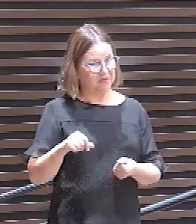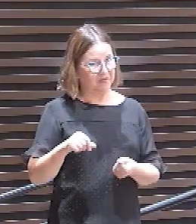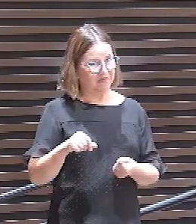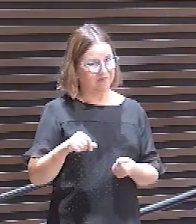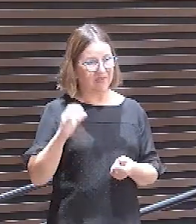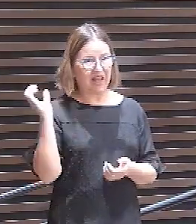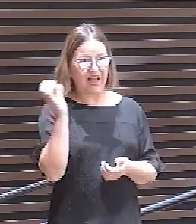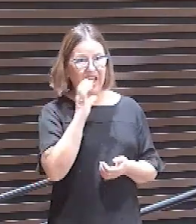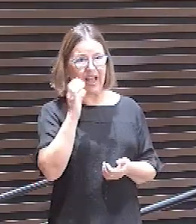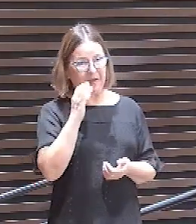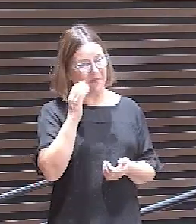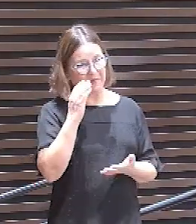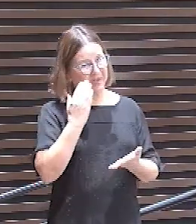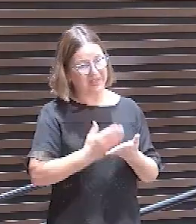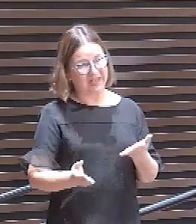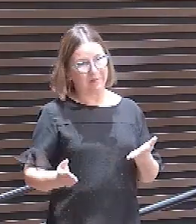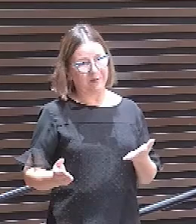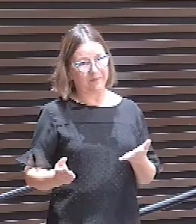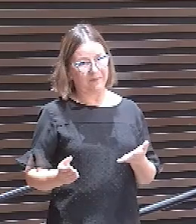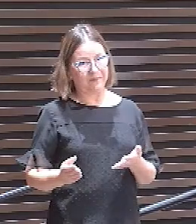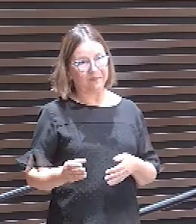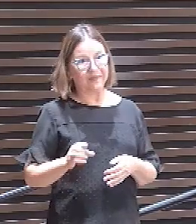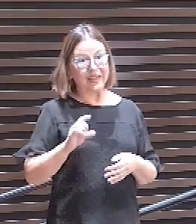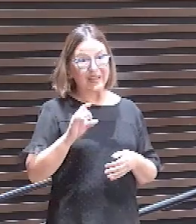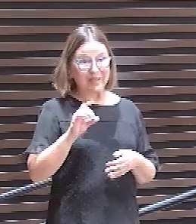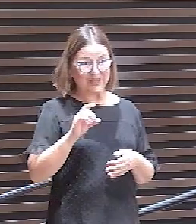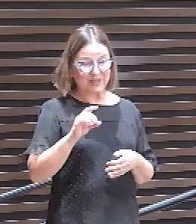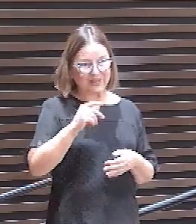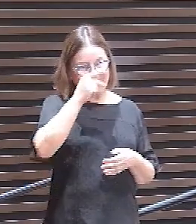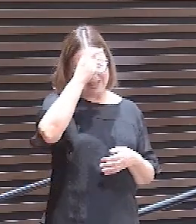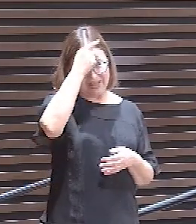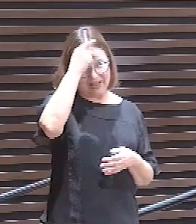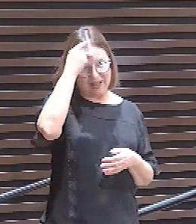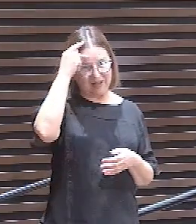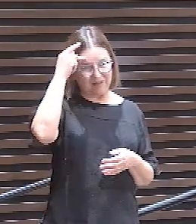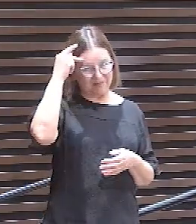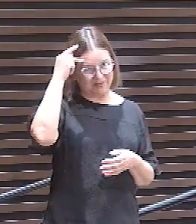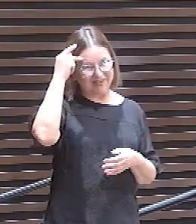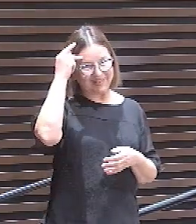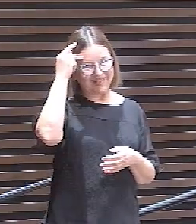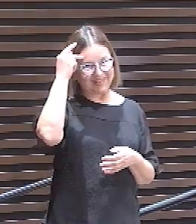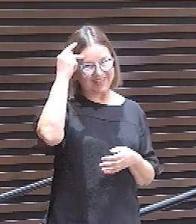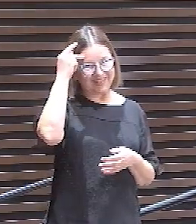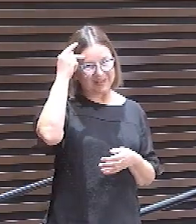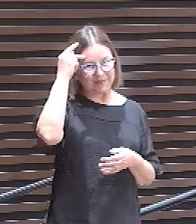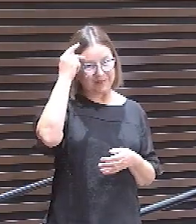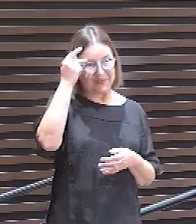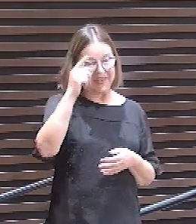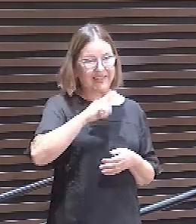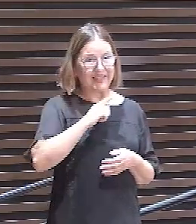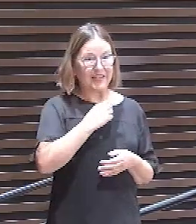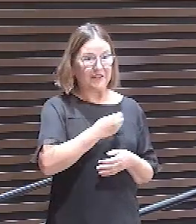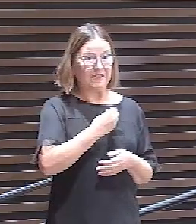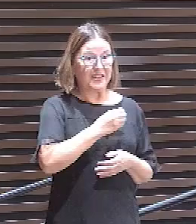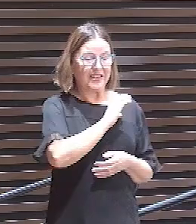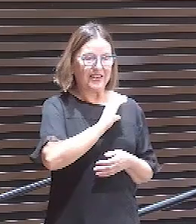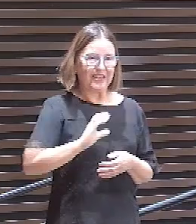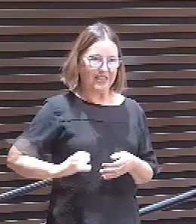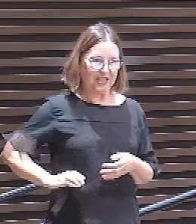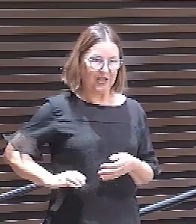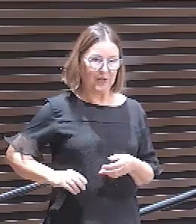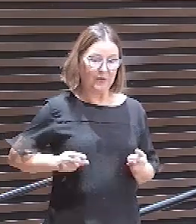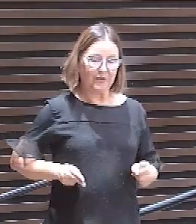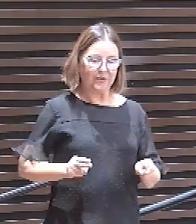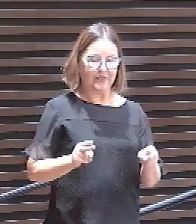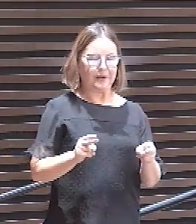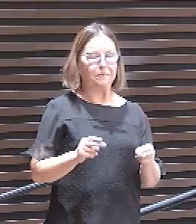Somente o que é feito para Cristo e por Cristo permanecerá. E estimulado por sua